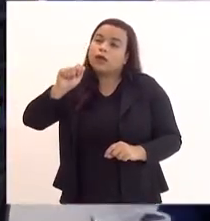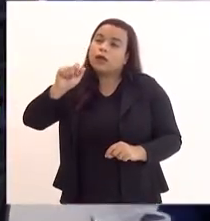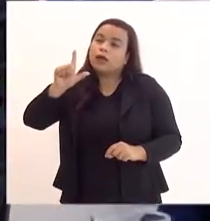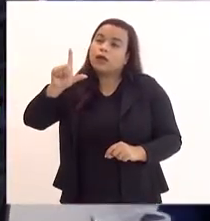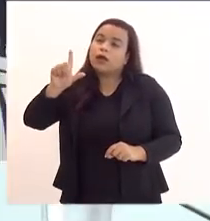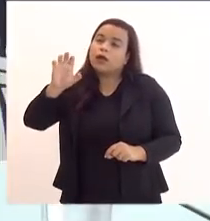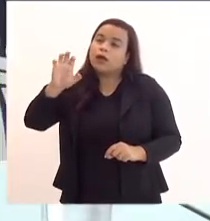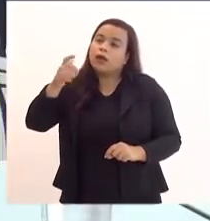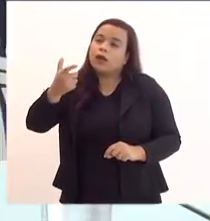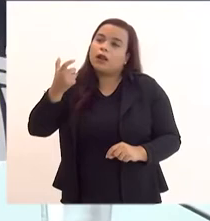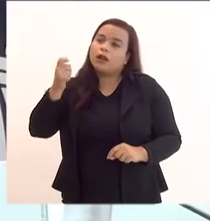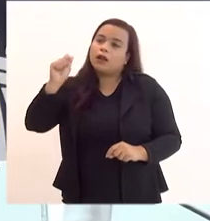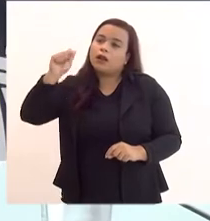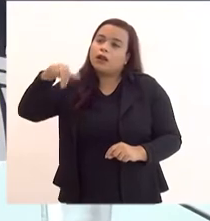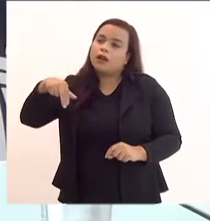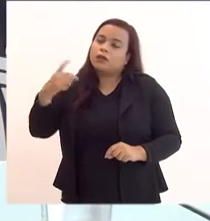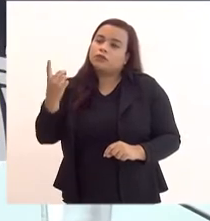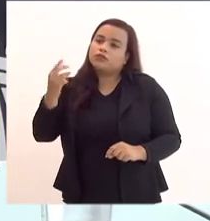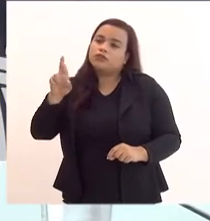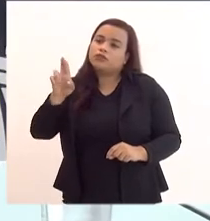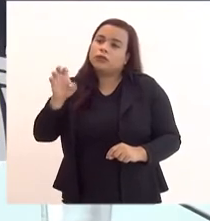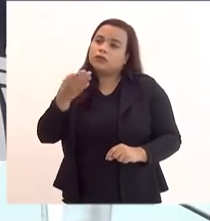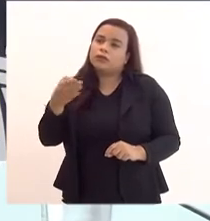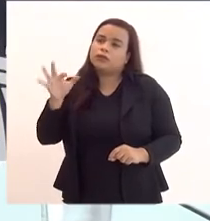Alexandre Freitas, pela questão